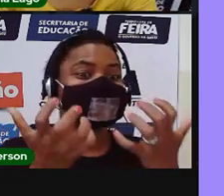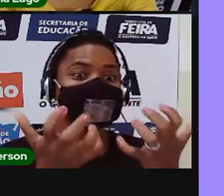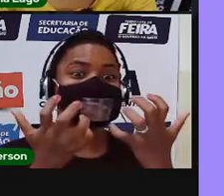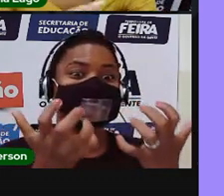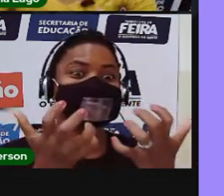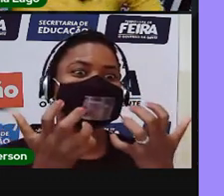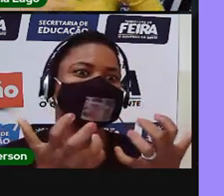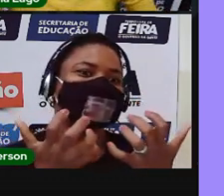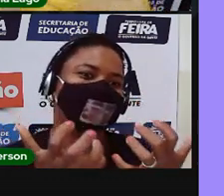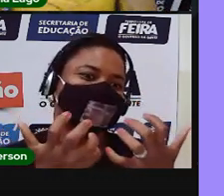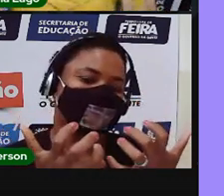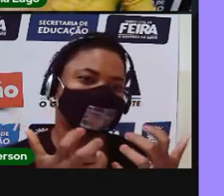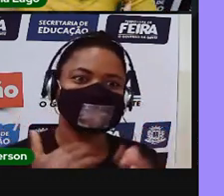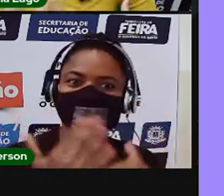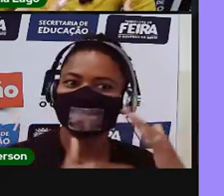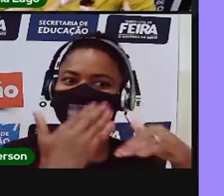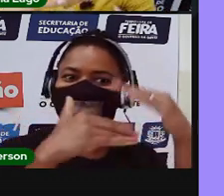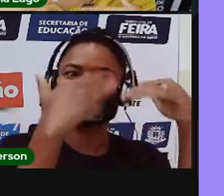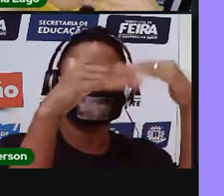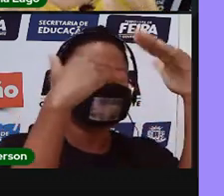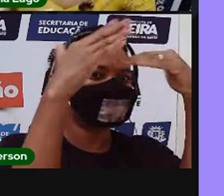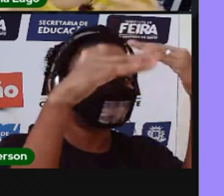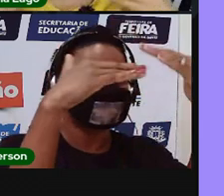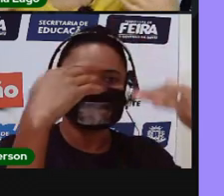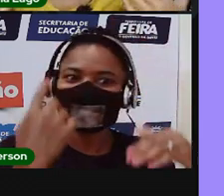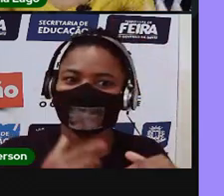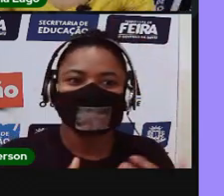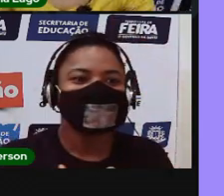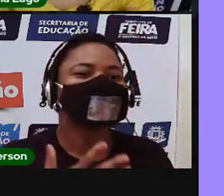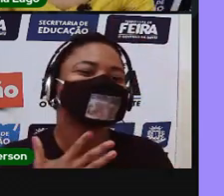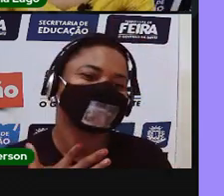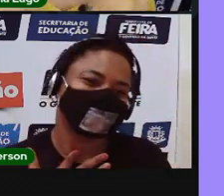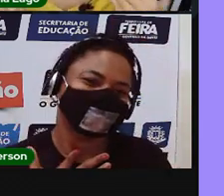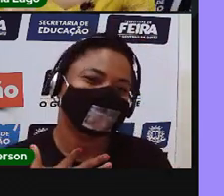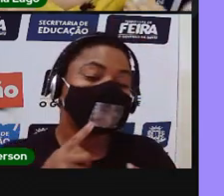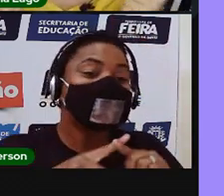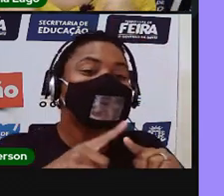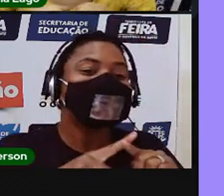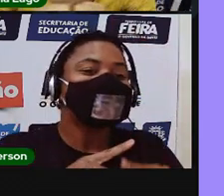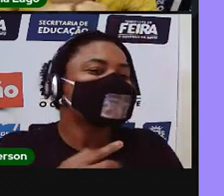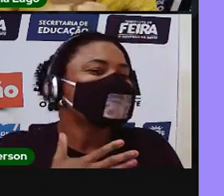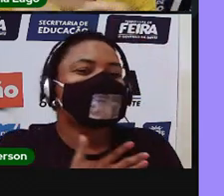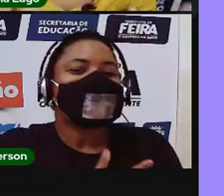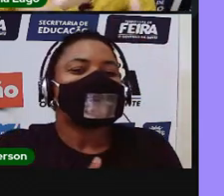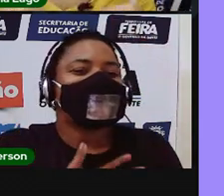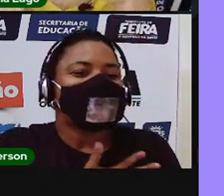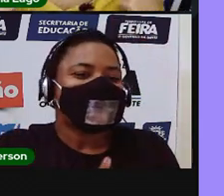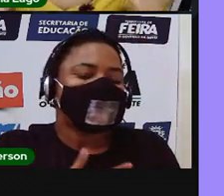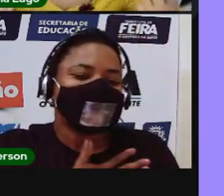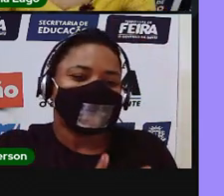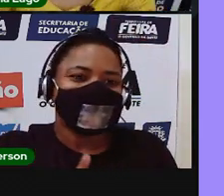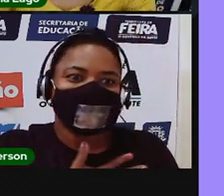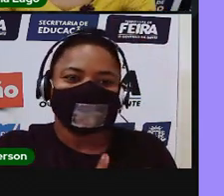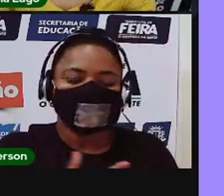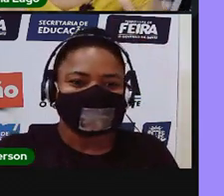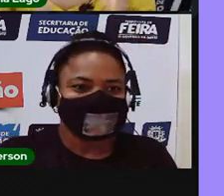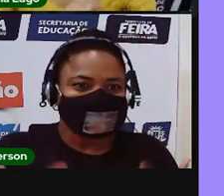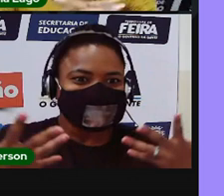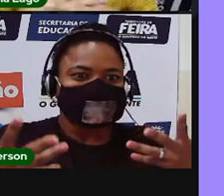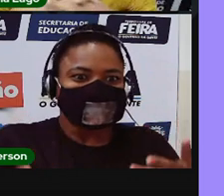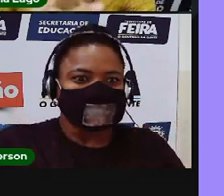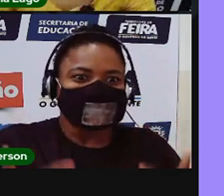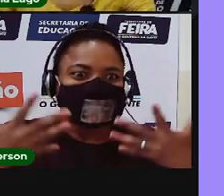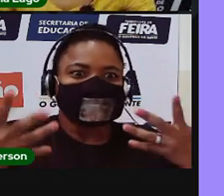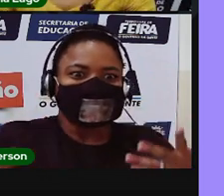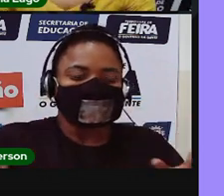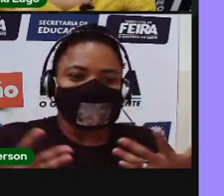De você produzir ainda mais. Você faz o que você gosta. E isso gera o quê? Um estímulo. E